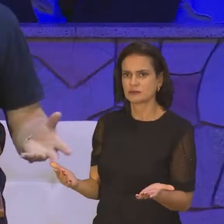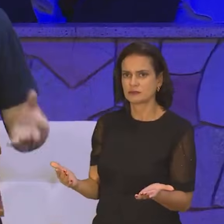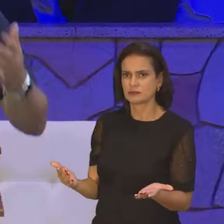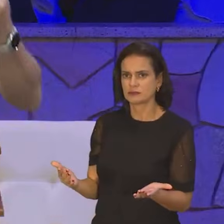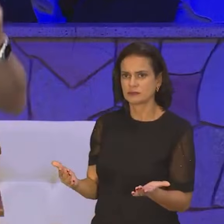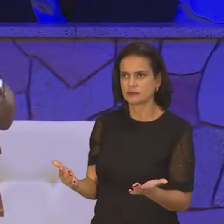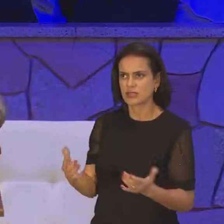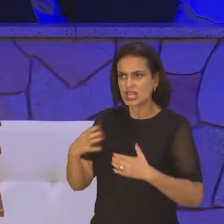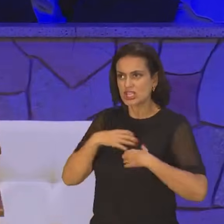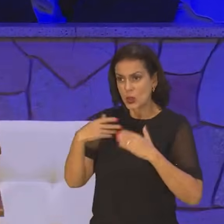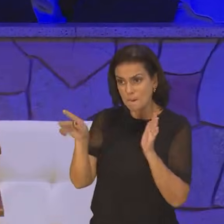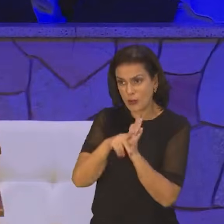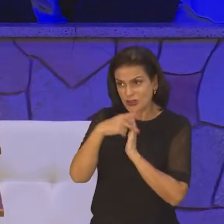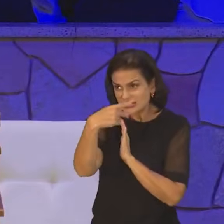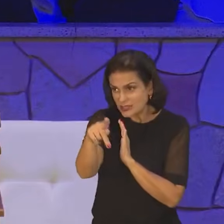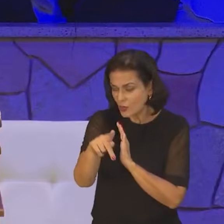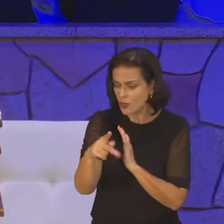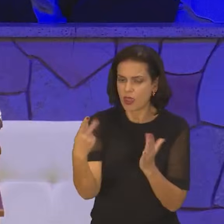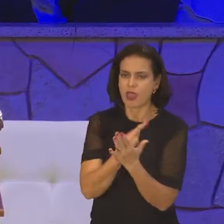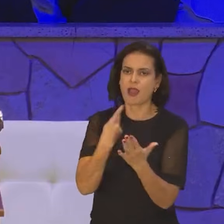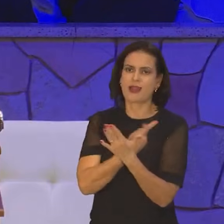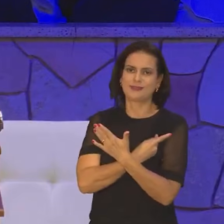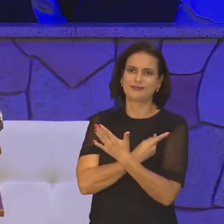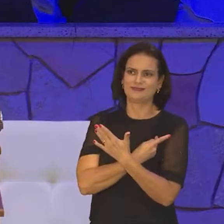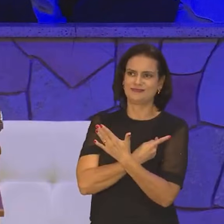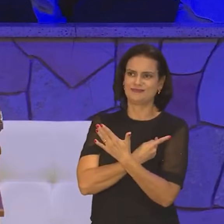seu jeito. Isso está errado.